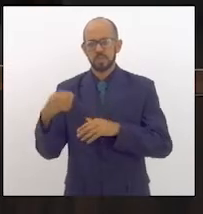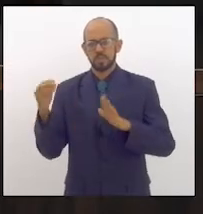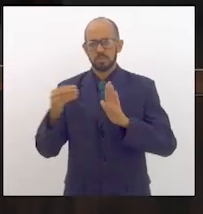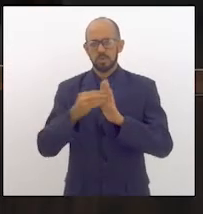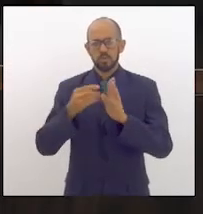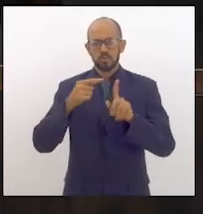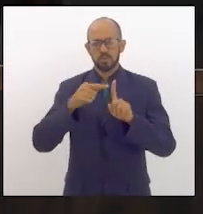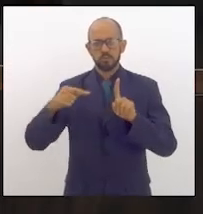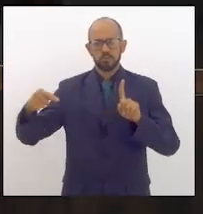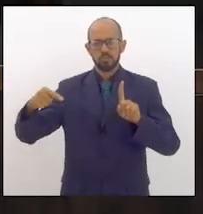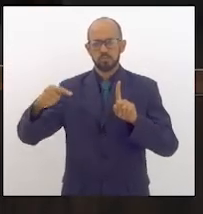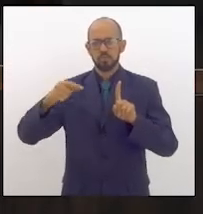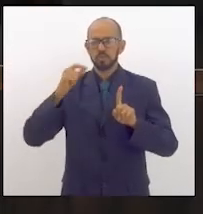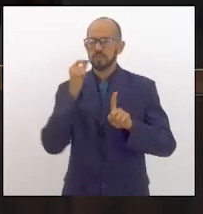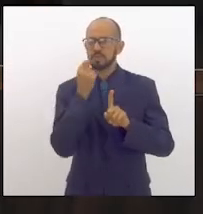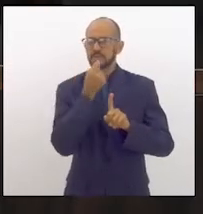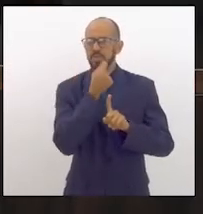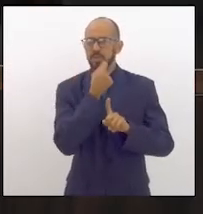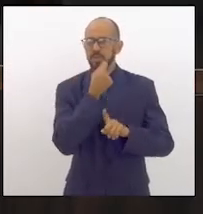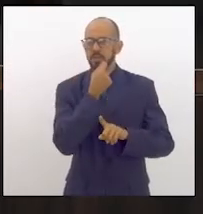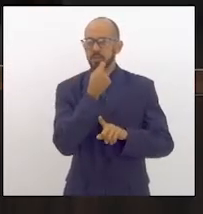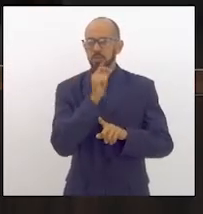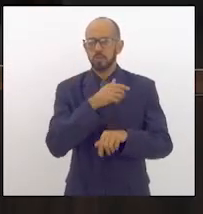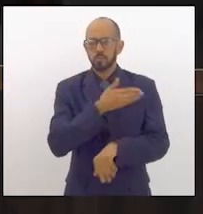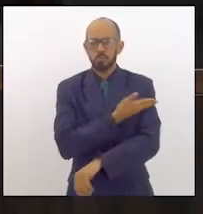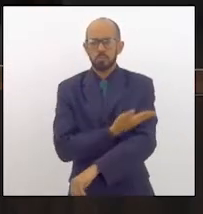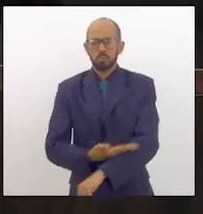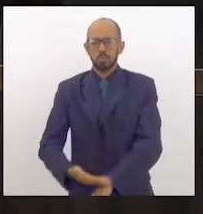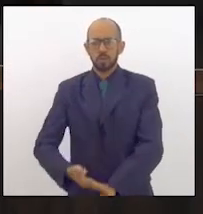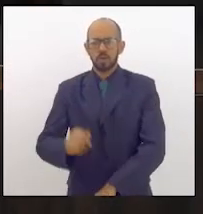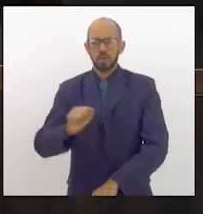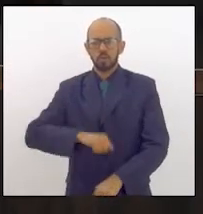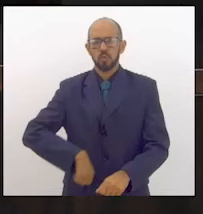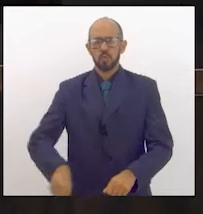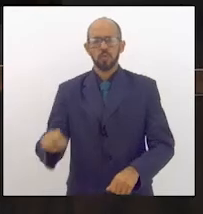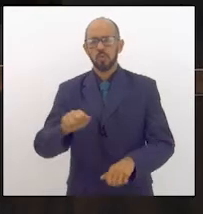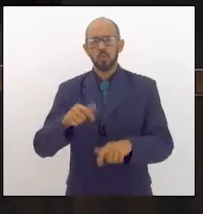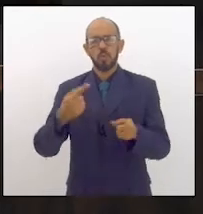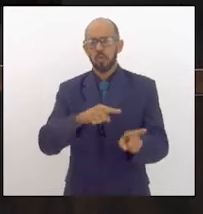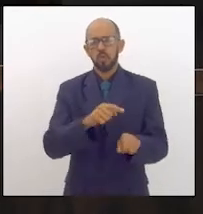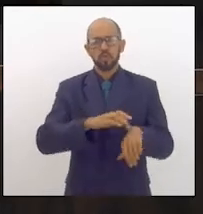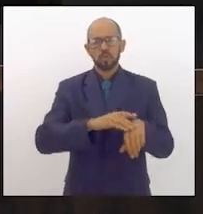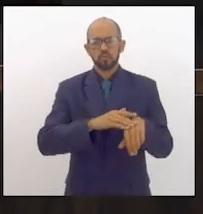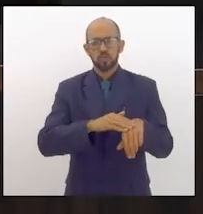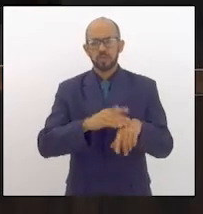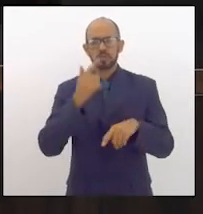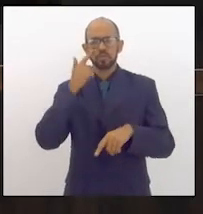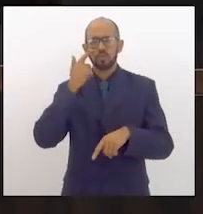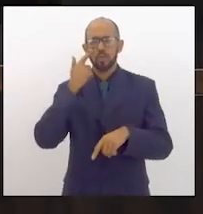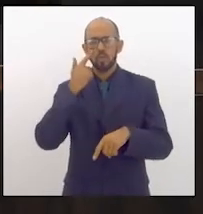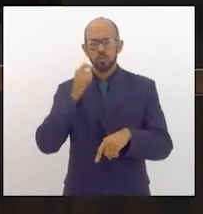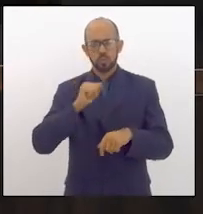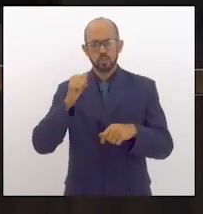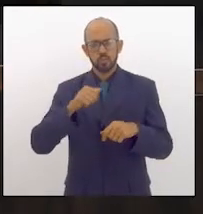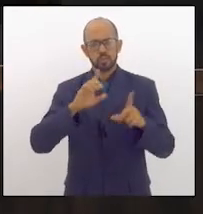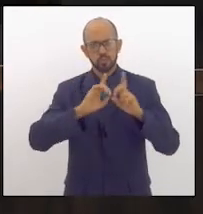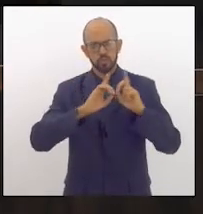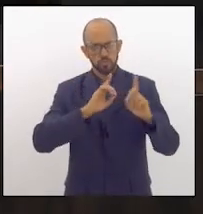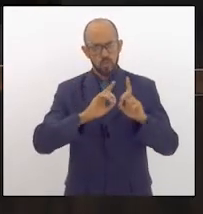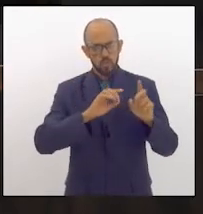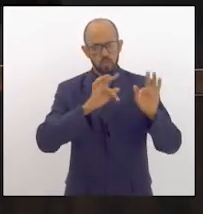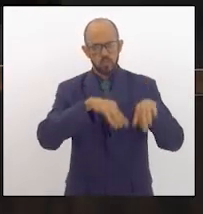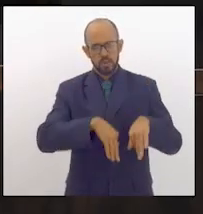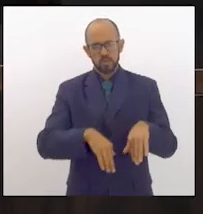do Estado do Rio de Janeiro Setembro Branco mês de prevenção às doenças da retina em discussão na Avenida Queira discutir encerrada a discussão